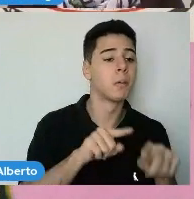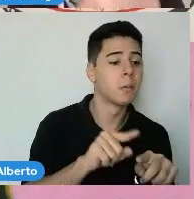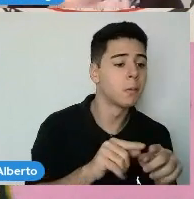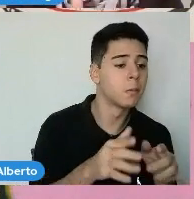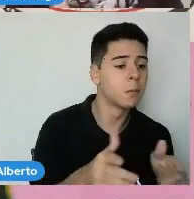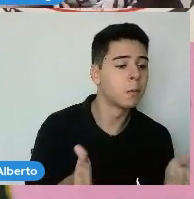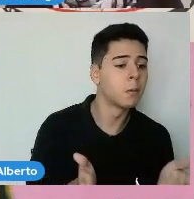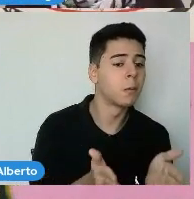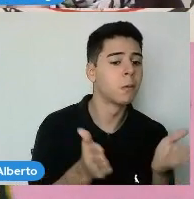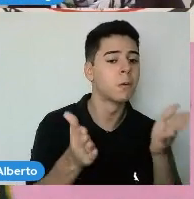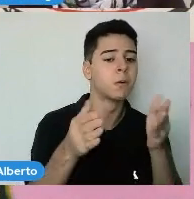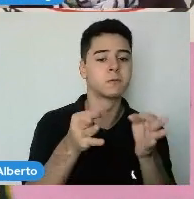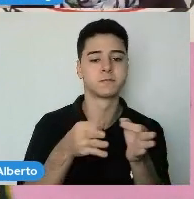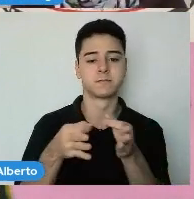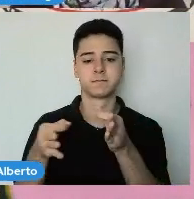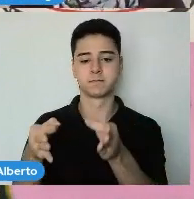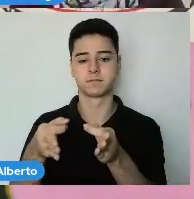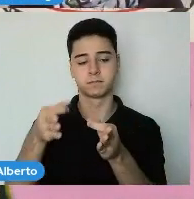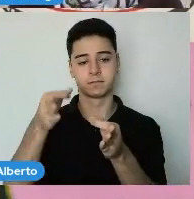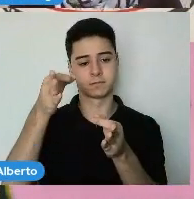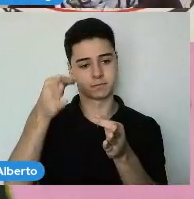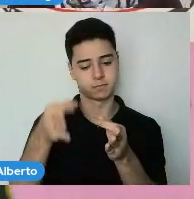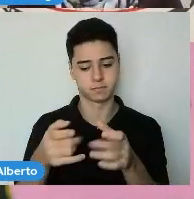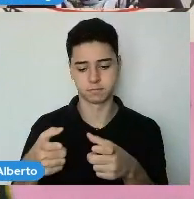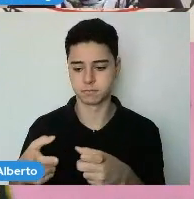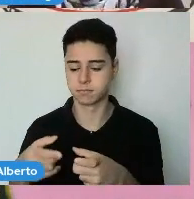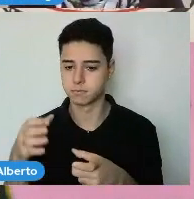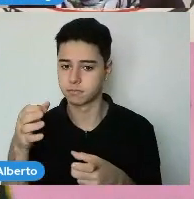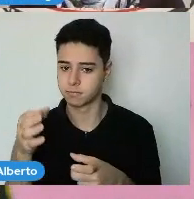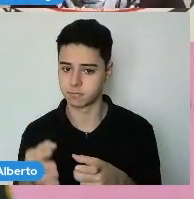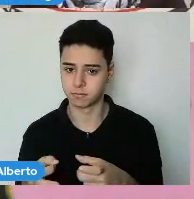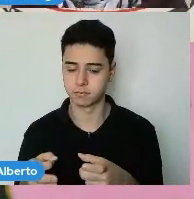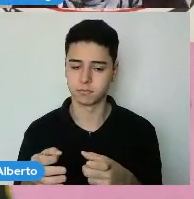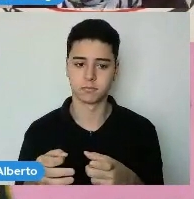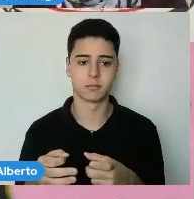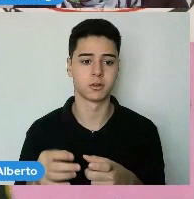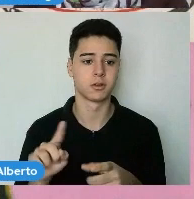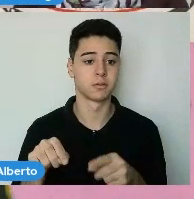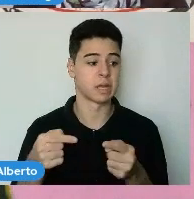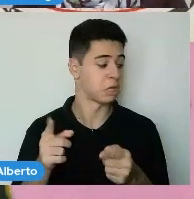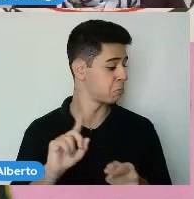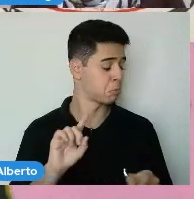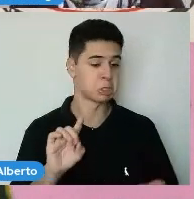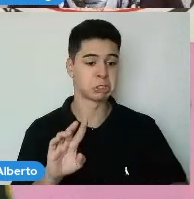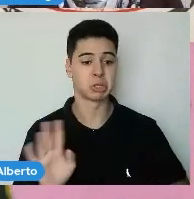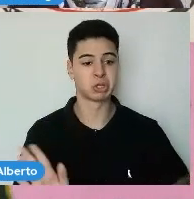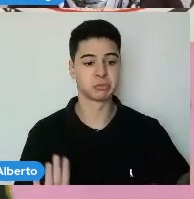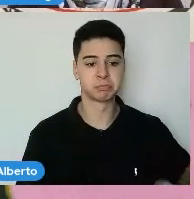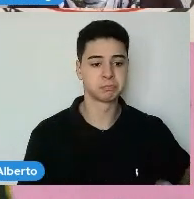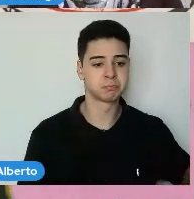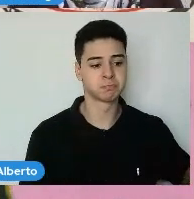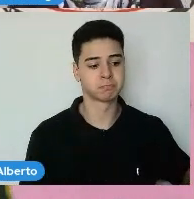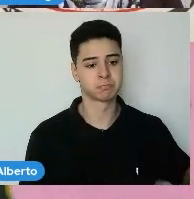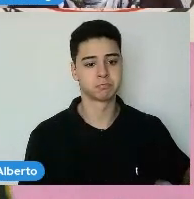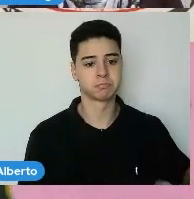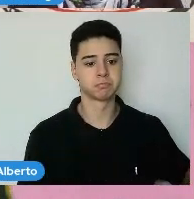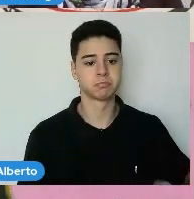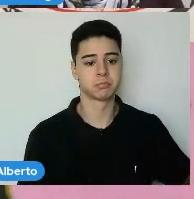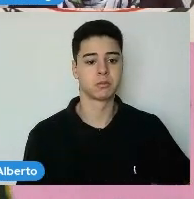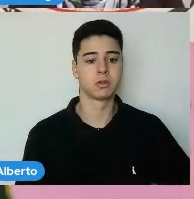de elementos organizados num determinado espaço, ok? Só que não é só isso, tá?